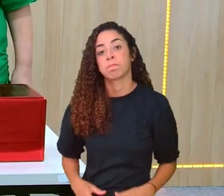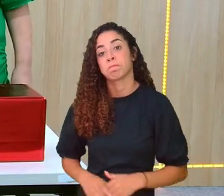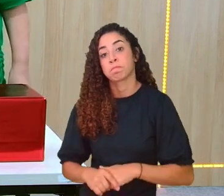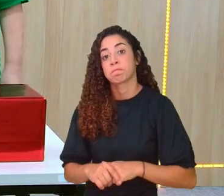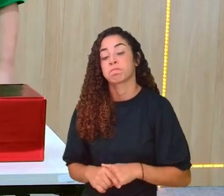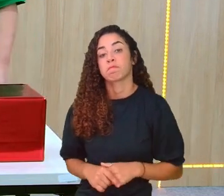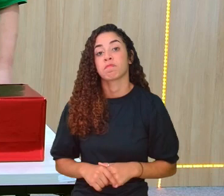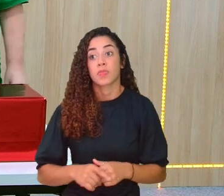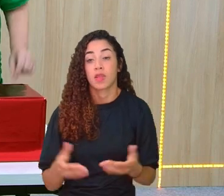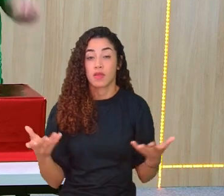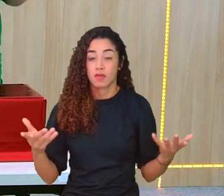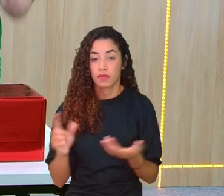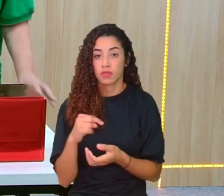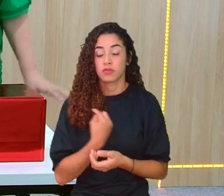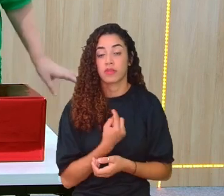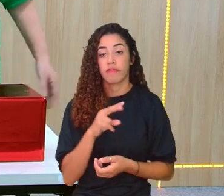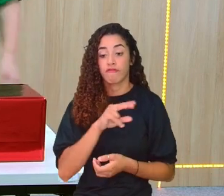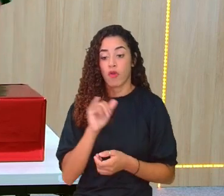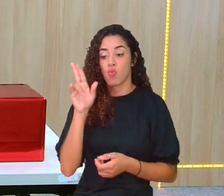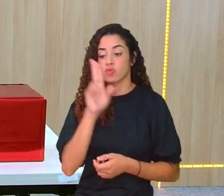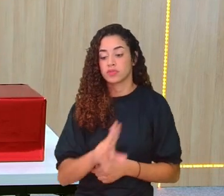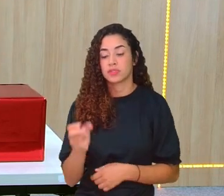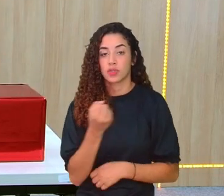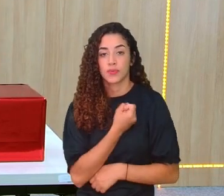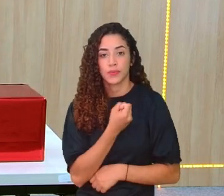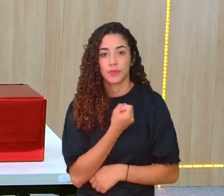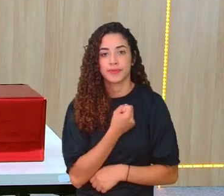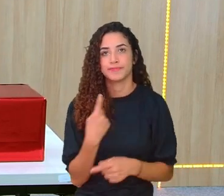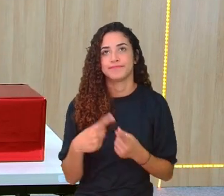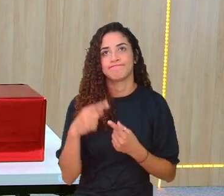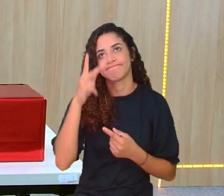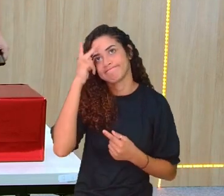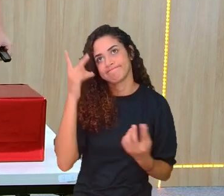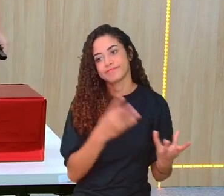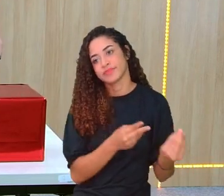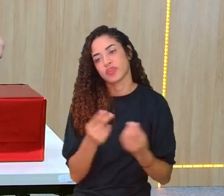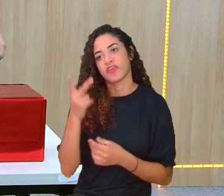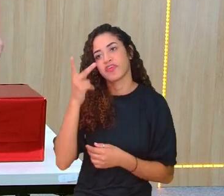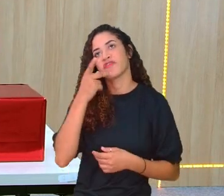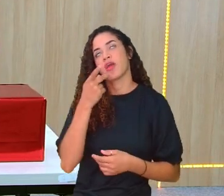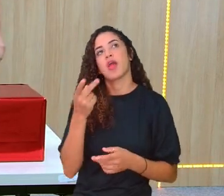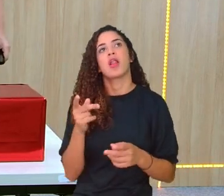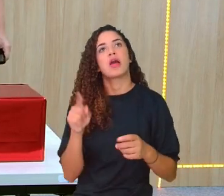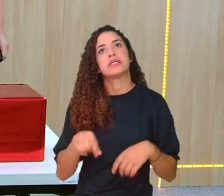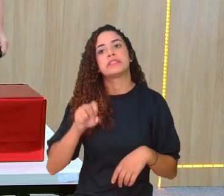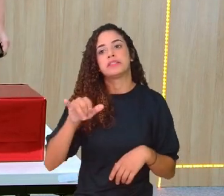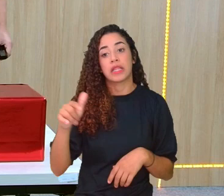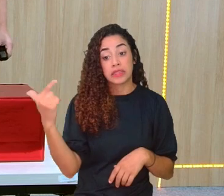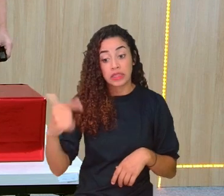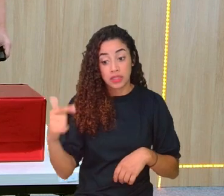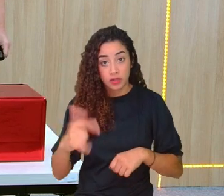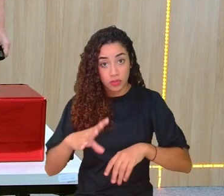fazer a conta com os números. Porque muita gente faz assim, ah, se não tiver número é matemática.